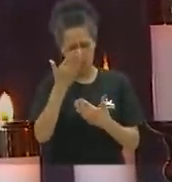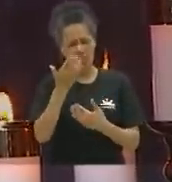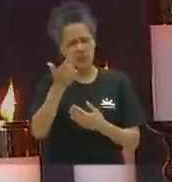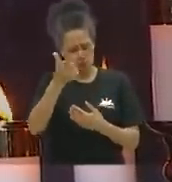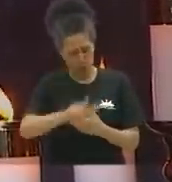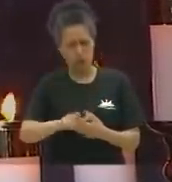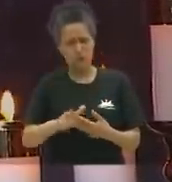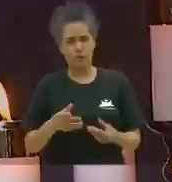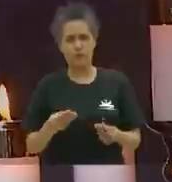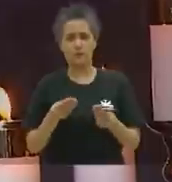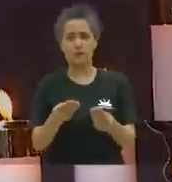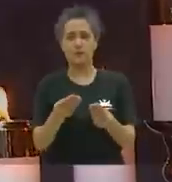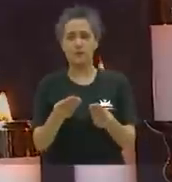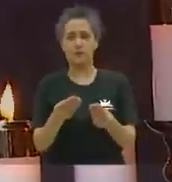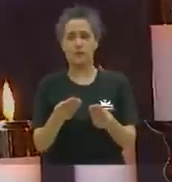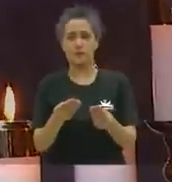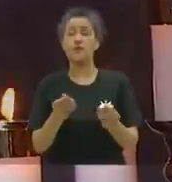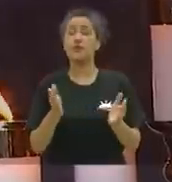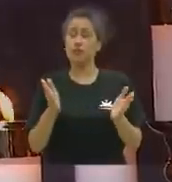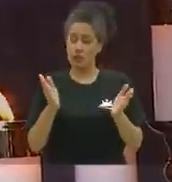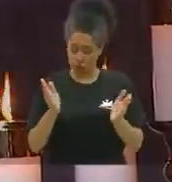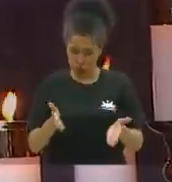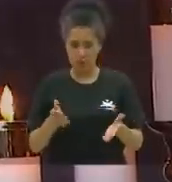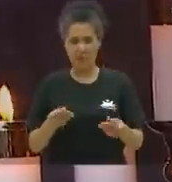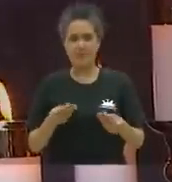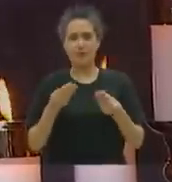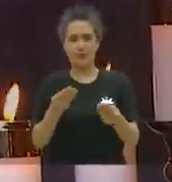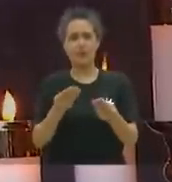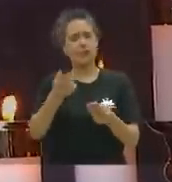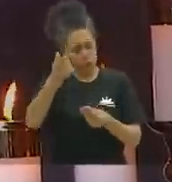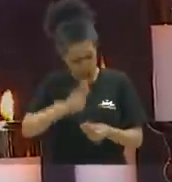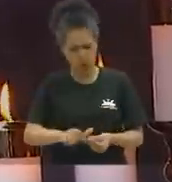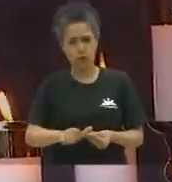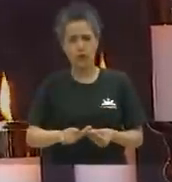novo. Você já doou, obrigado, doe de novo.